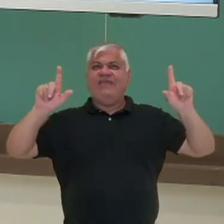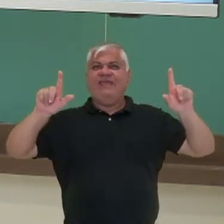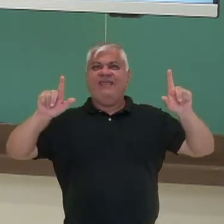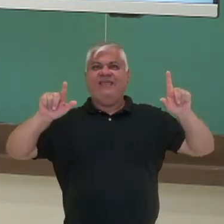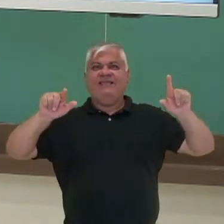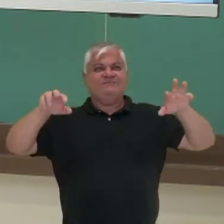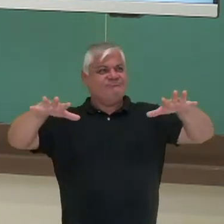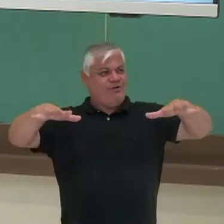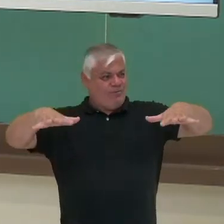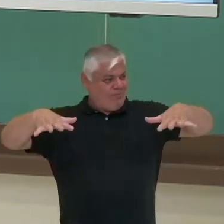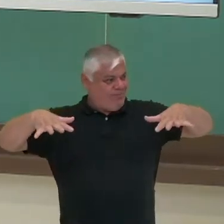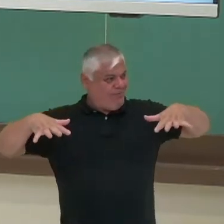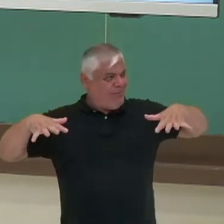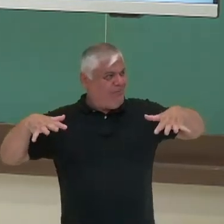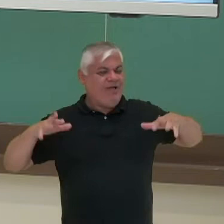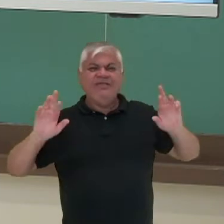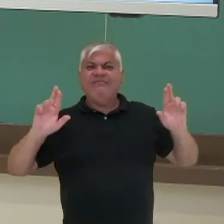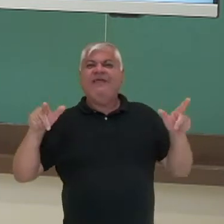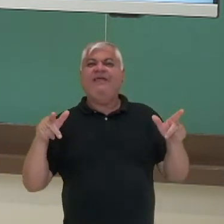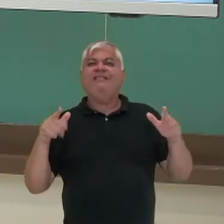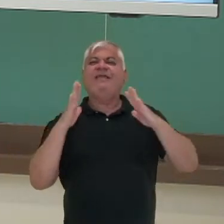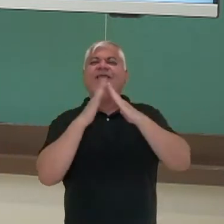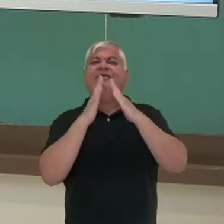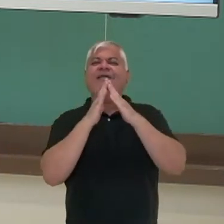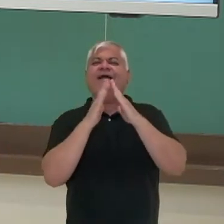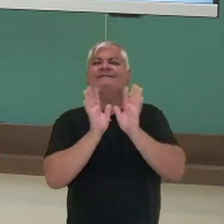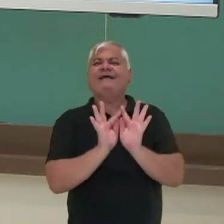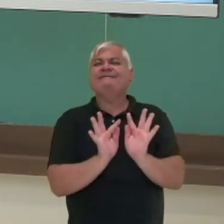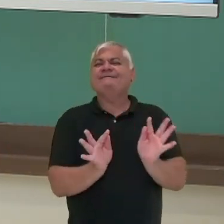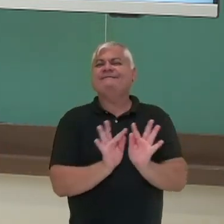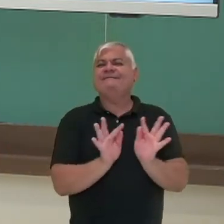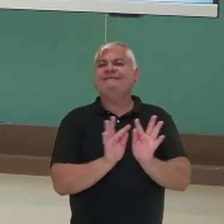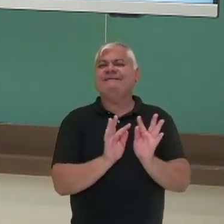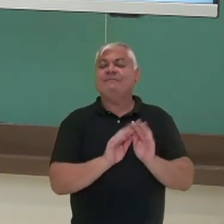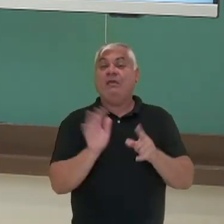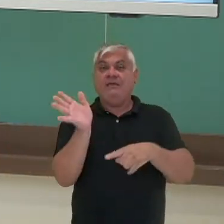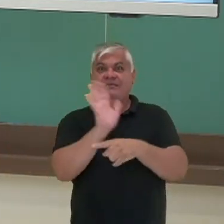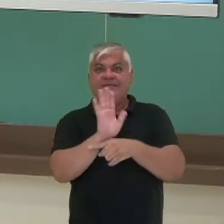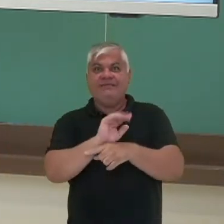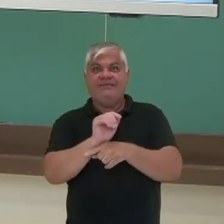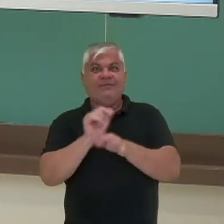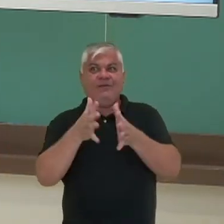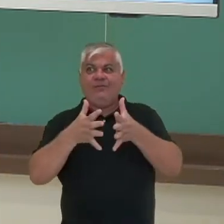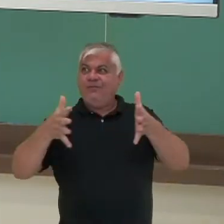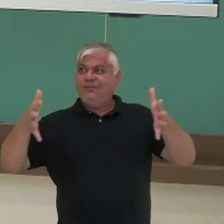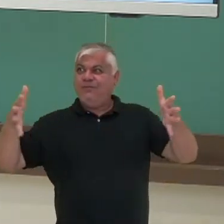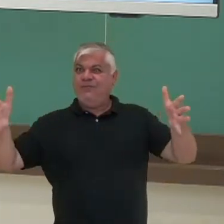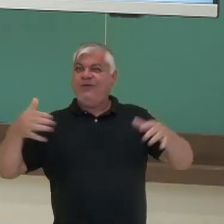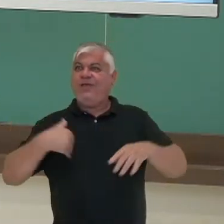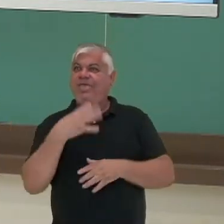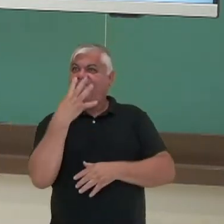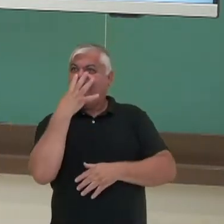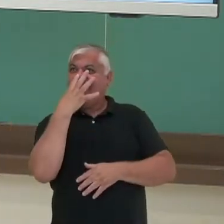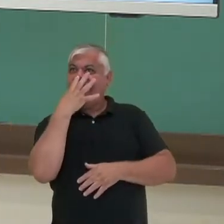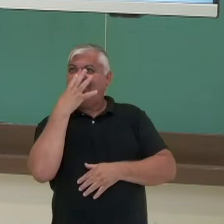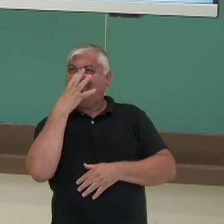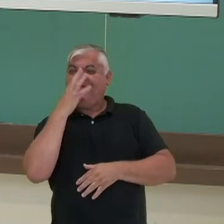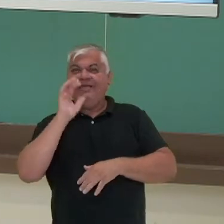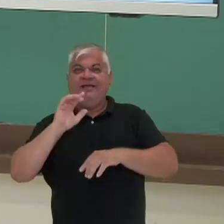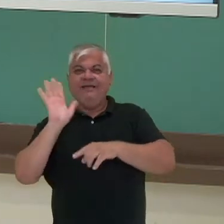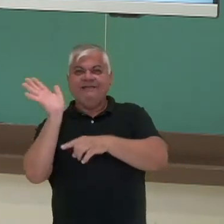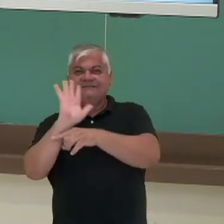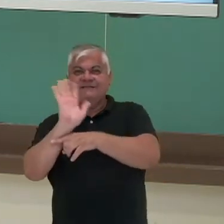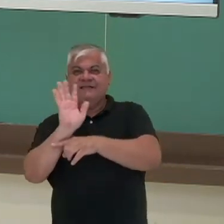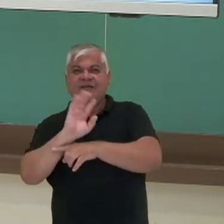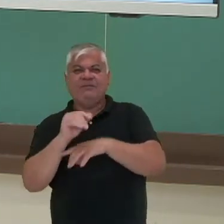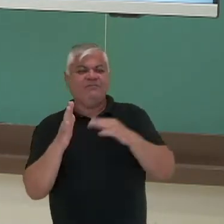que assistir um filme na nossa casa, certo? Por mais que seja o mesmo filme. Eu vi no cinema e depois de um tempo eu verei